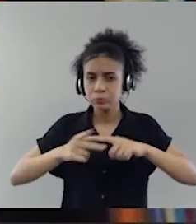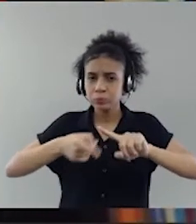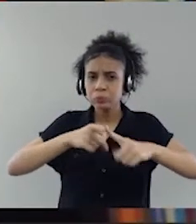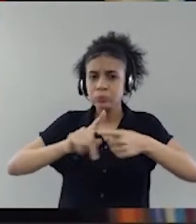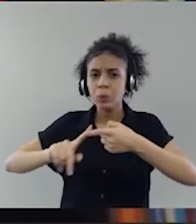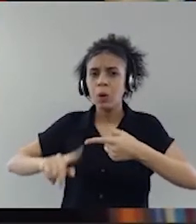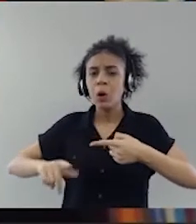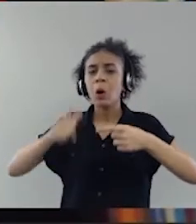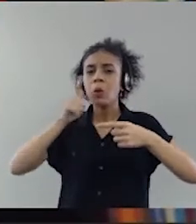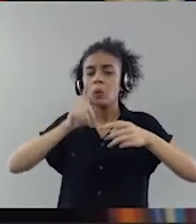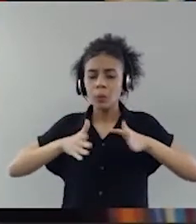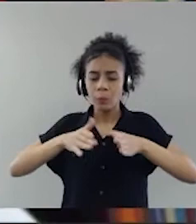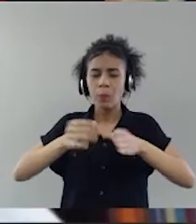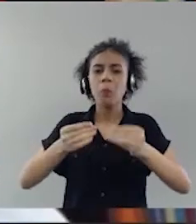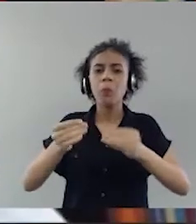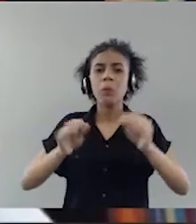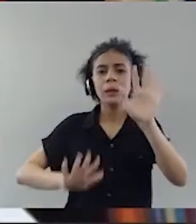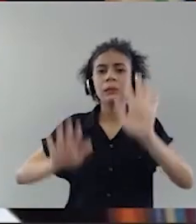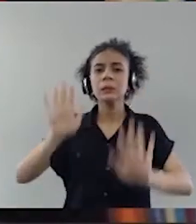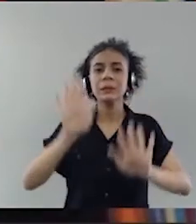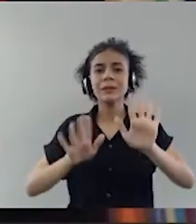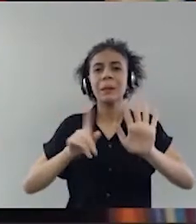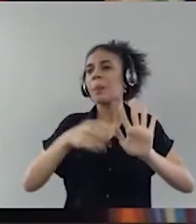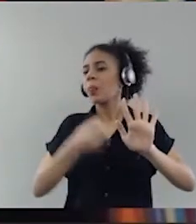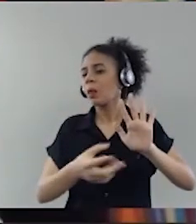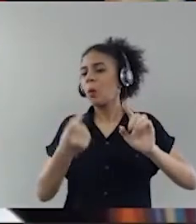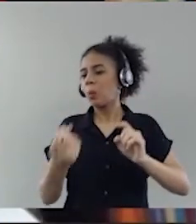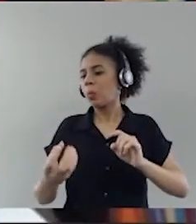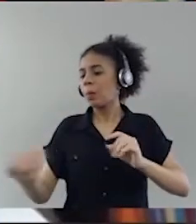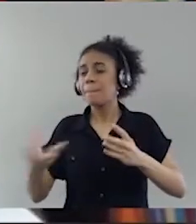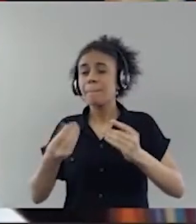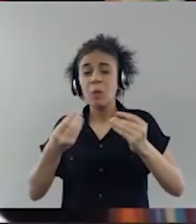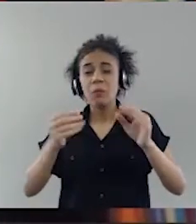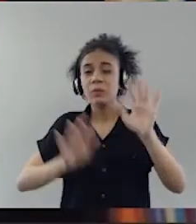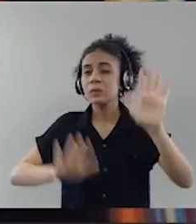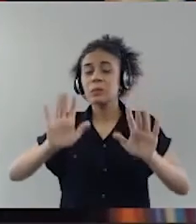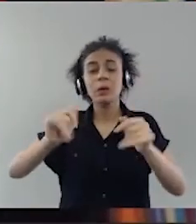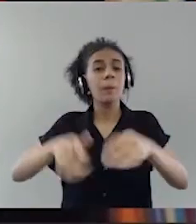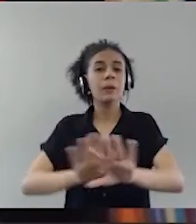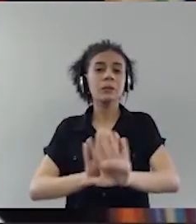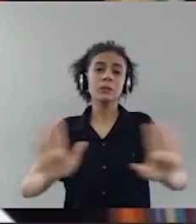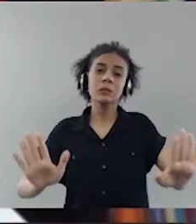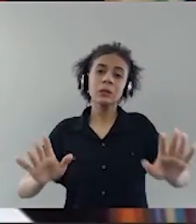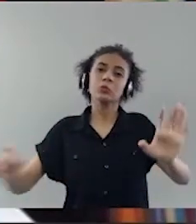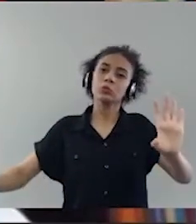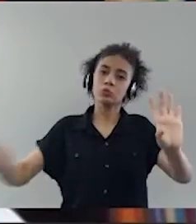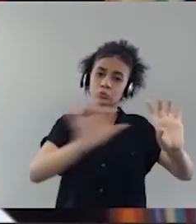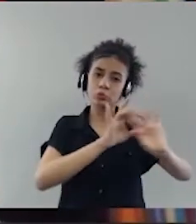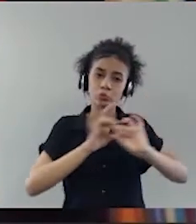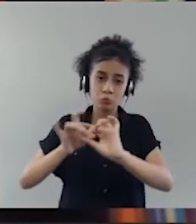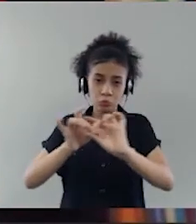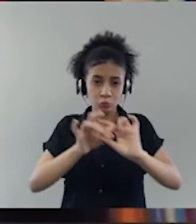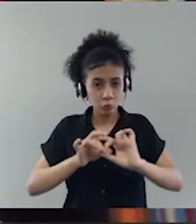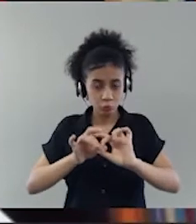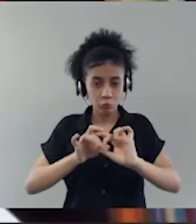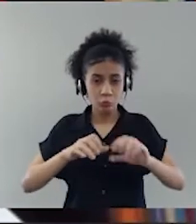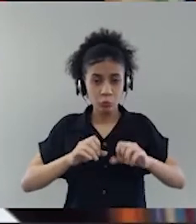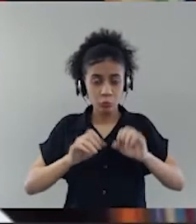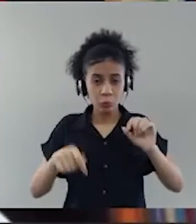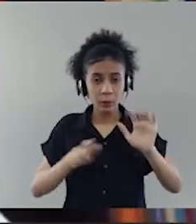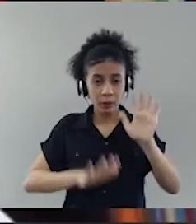única dispensa de licitação, em vez de várias dispensas por cada órgão ou entidade. Quer dizer, uma dispensa de